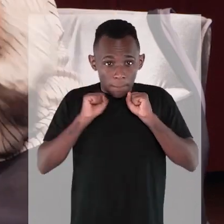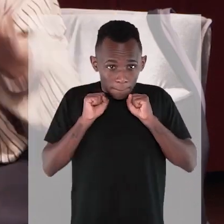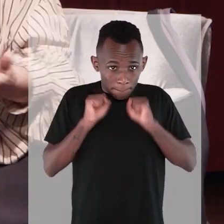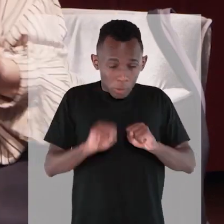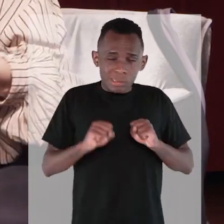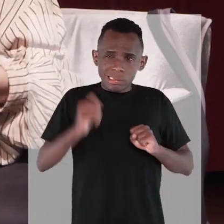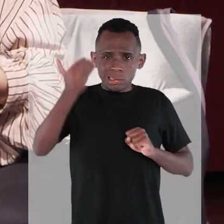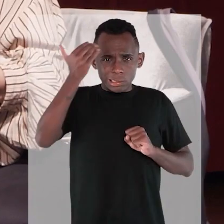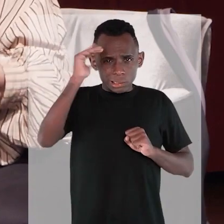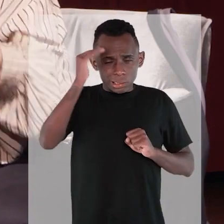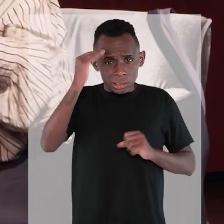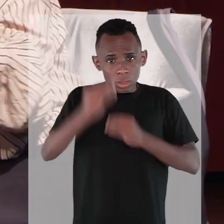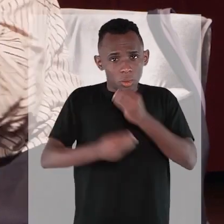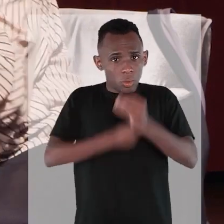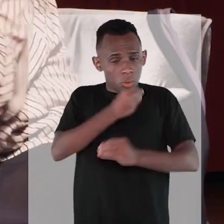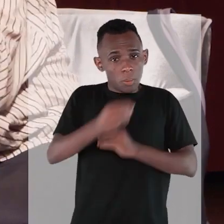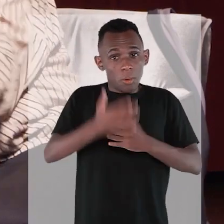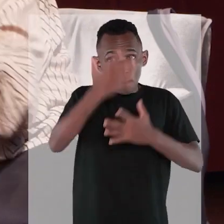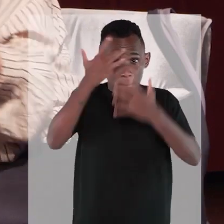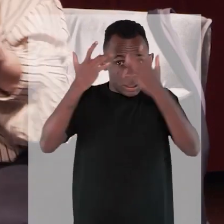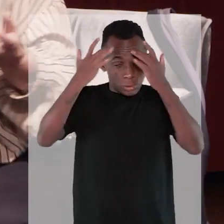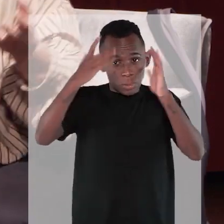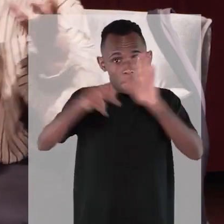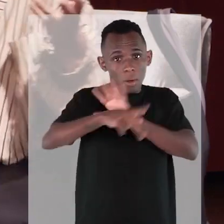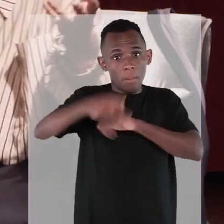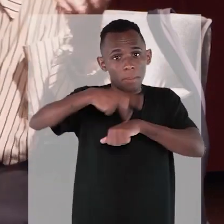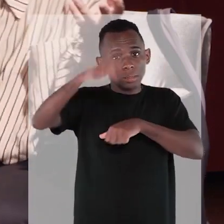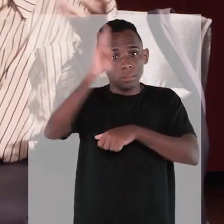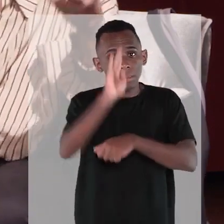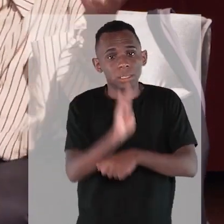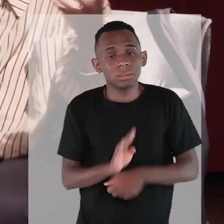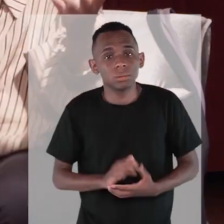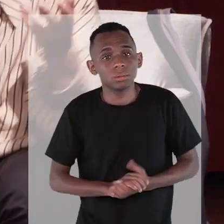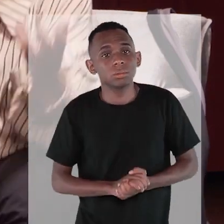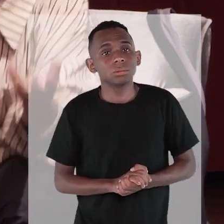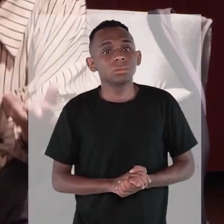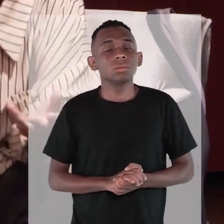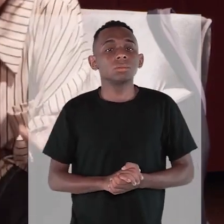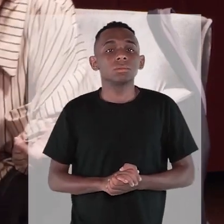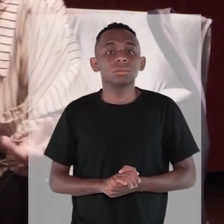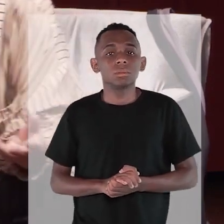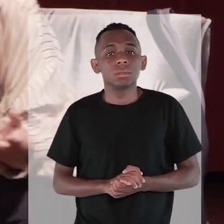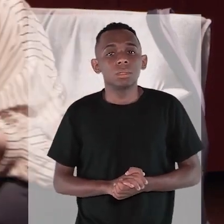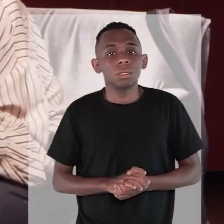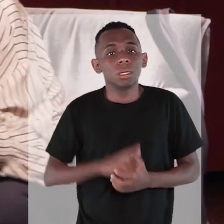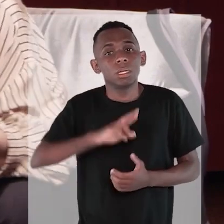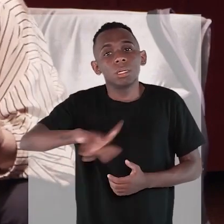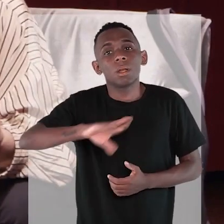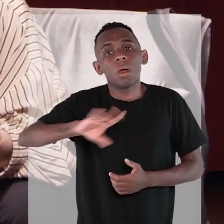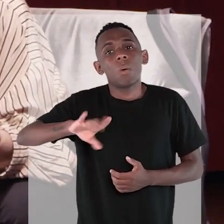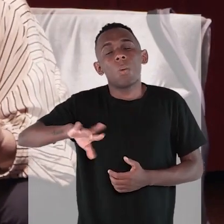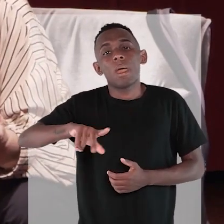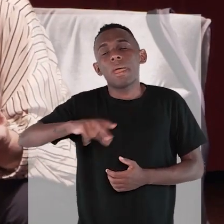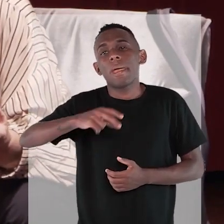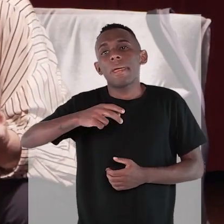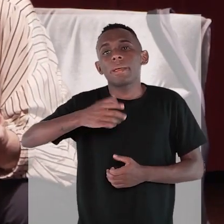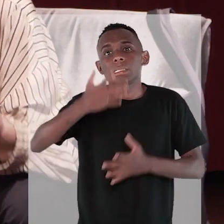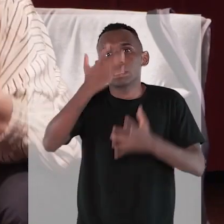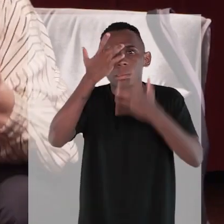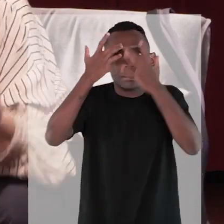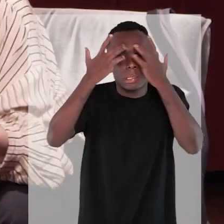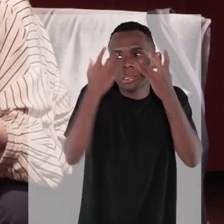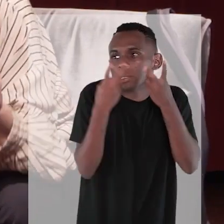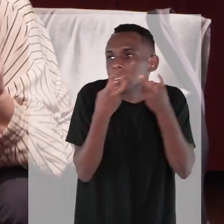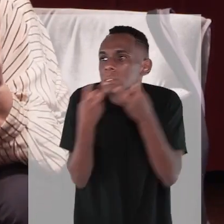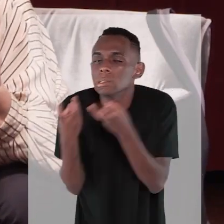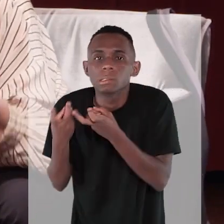nos entender como brasileiros, para que a gente forme essa comunidade e não esse conglomerado de pessoas vorazes,